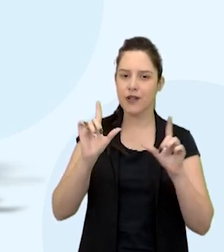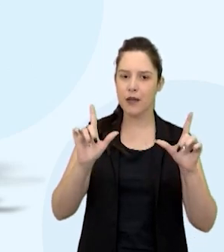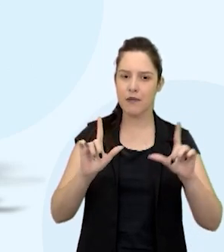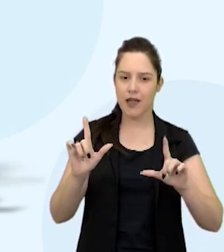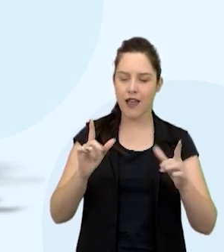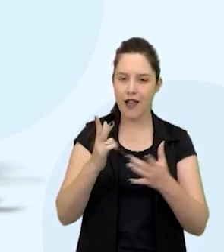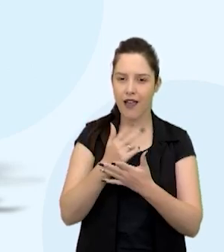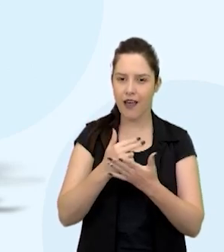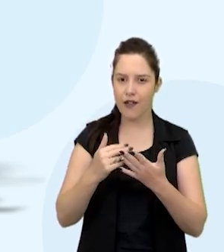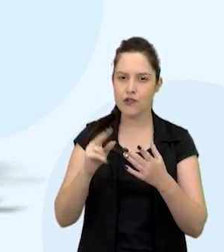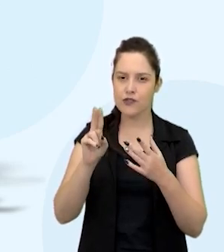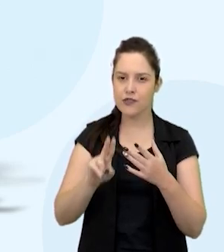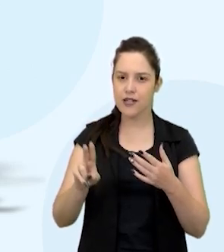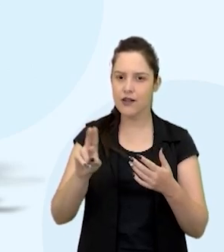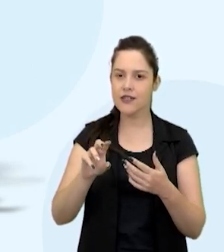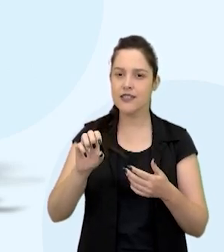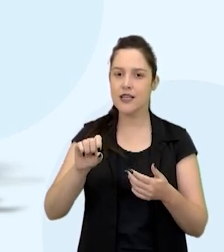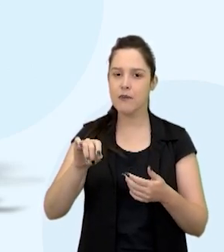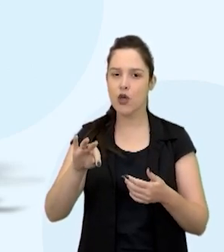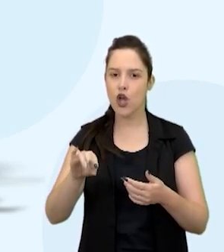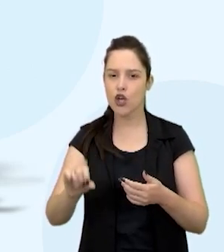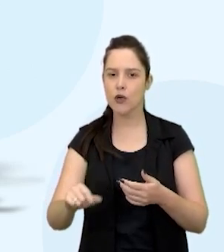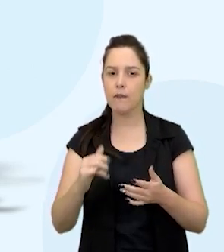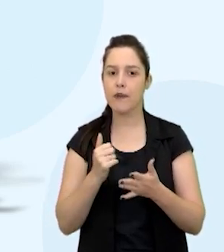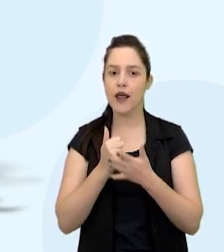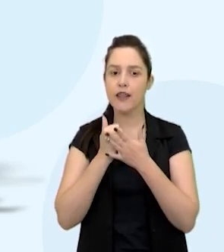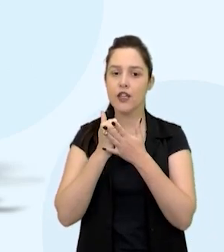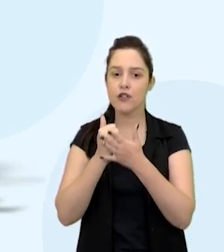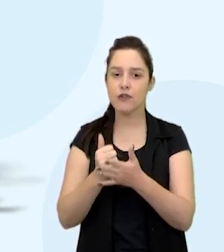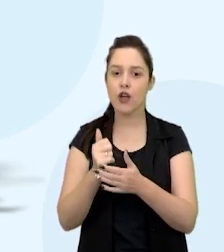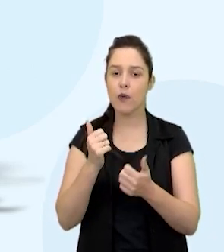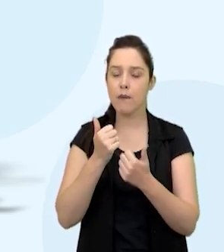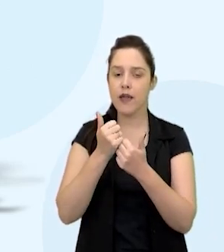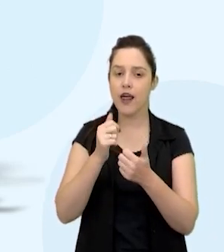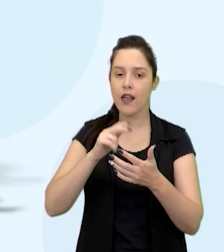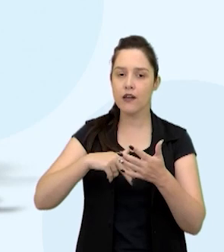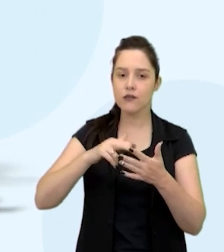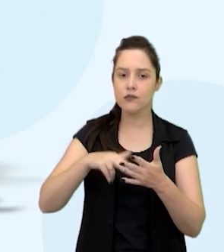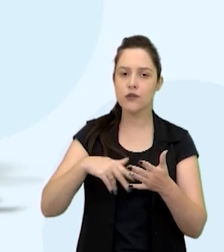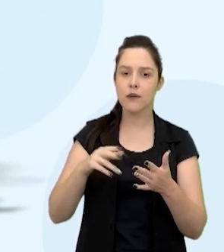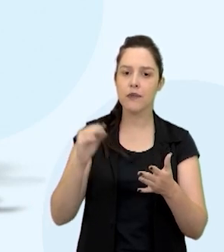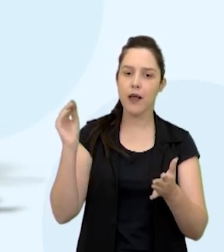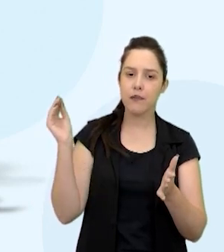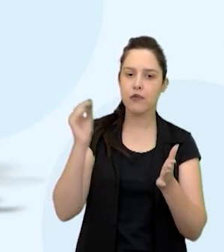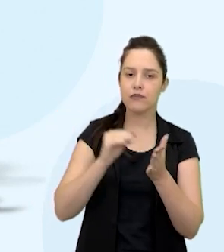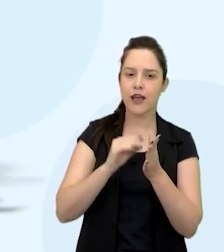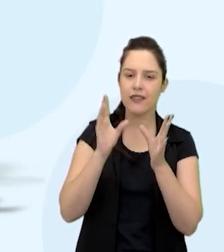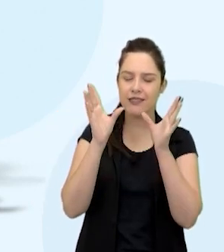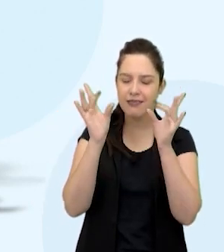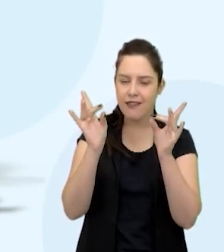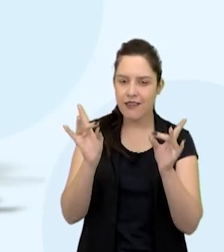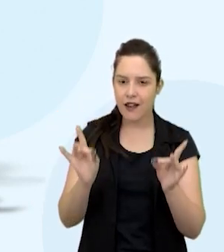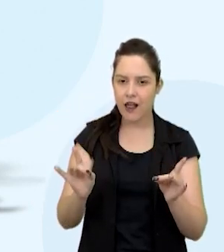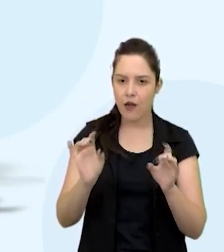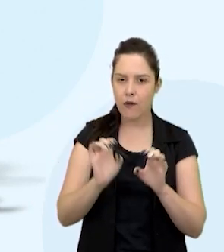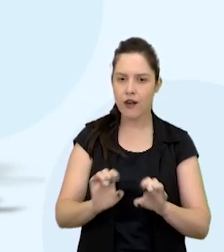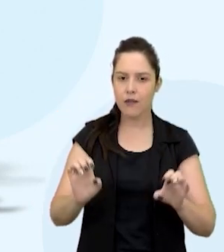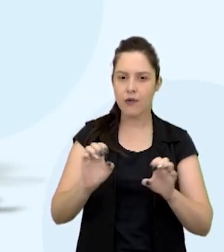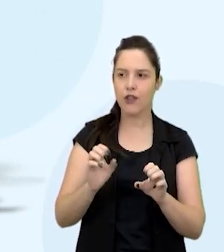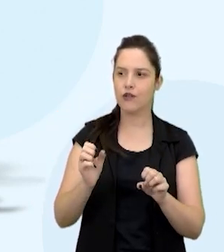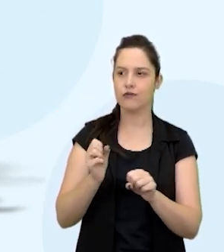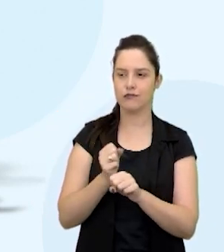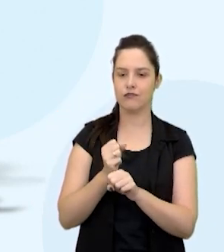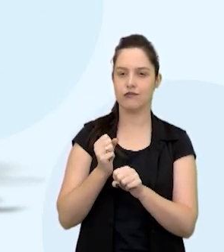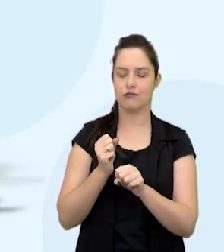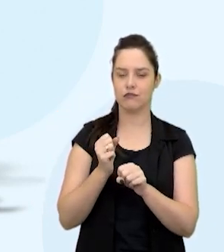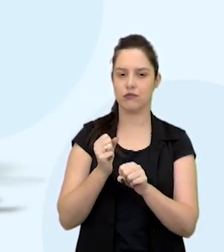da semiótica para identificar ou acompanhar a leitura, bem como apontar e detalhar os elementos que a constituem. Olha só,